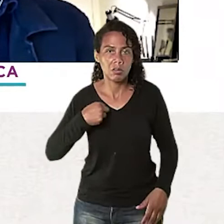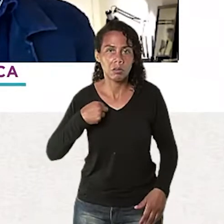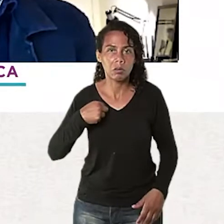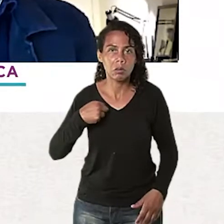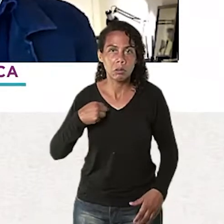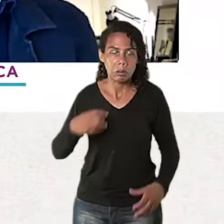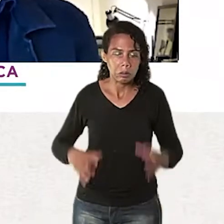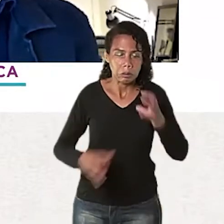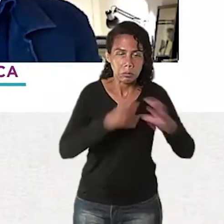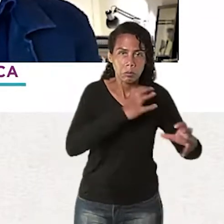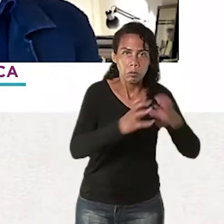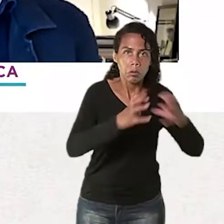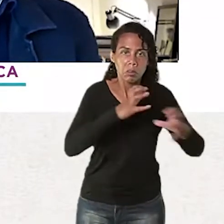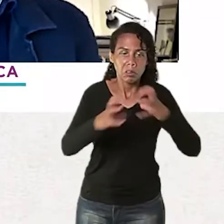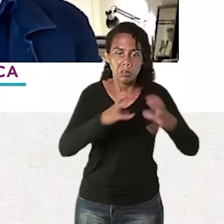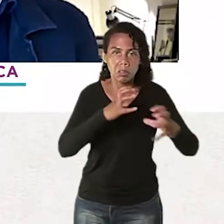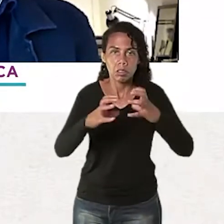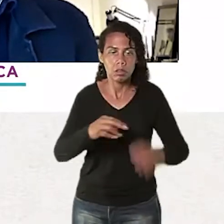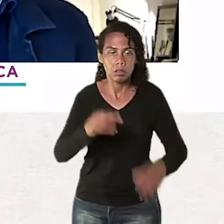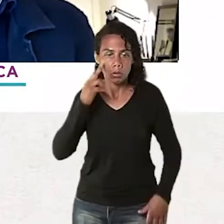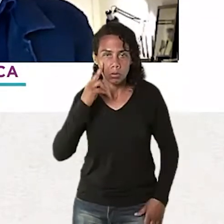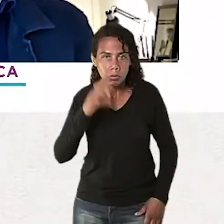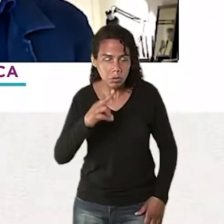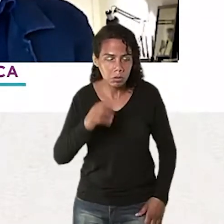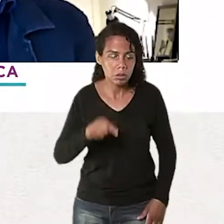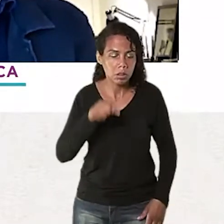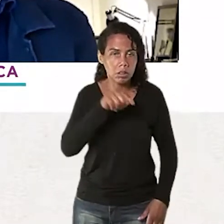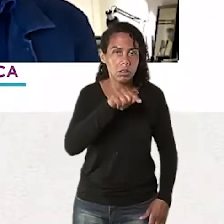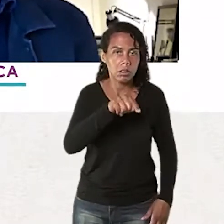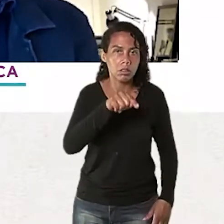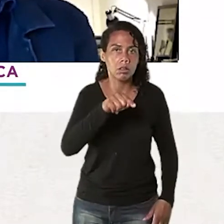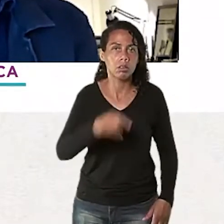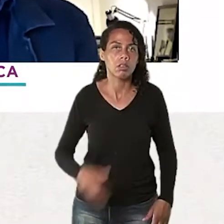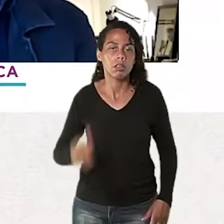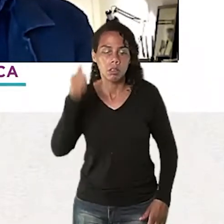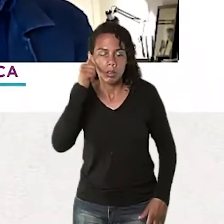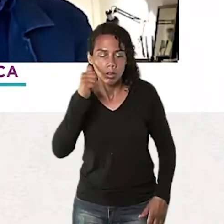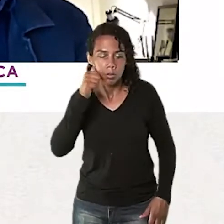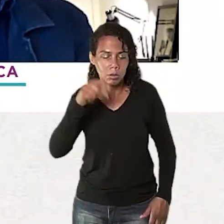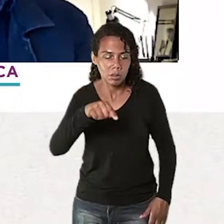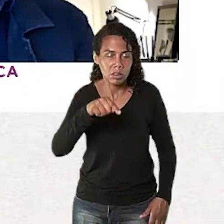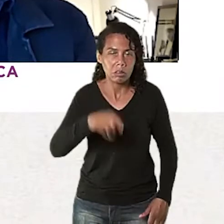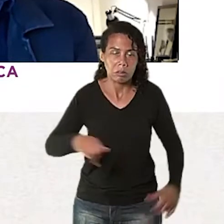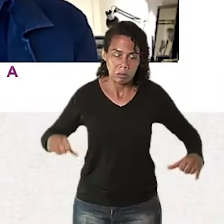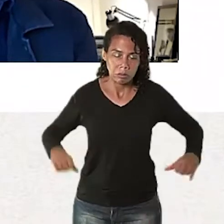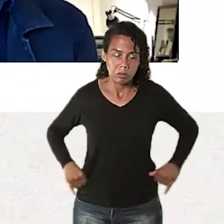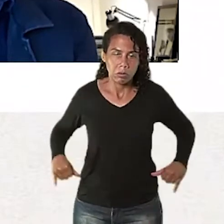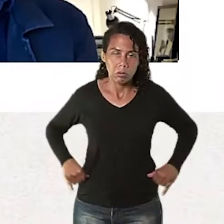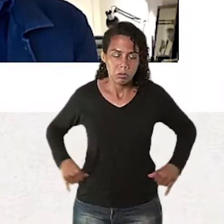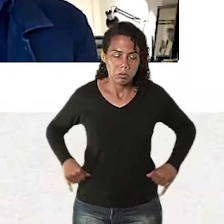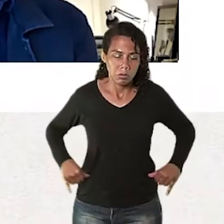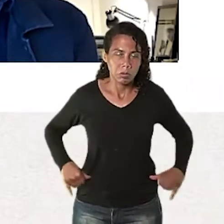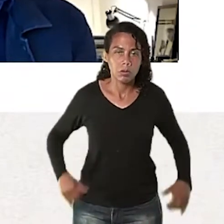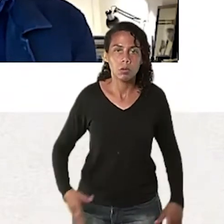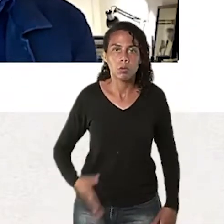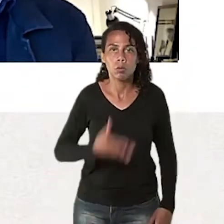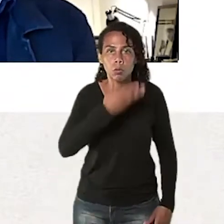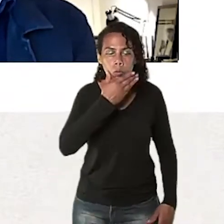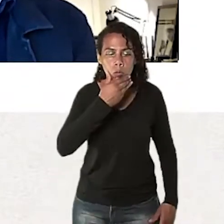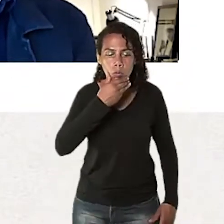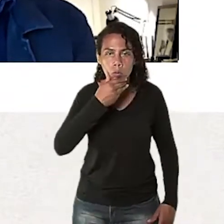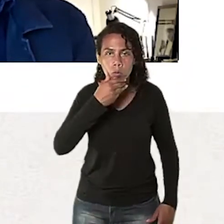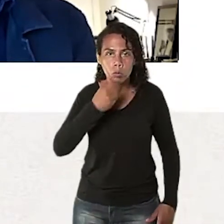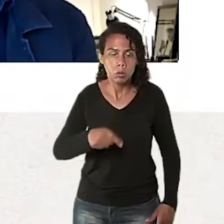calçada, amanhecendo. E eu vou defender a mulher bêbado e inconsequente, e me cercam logo para me